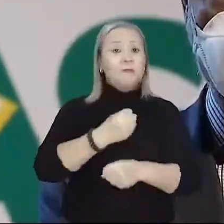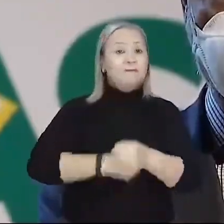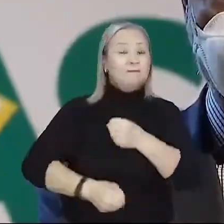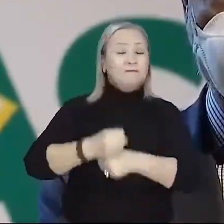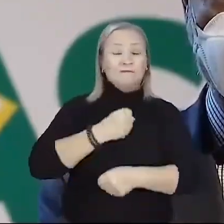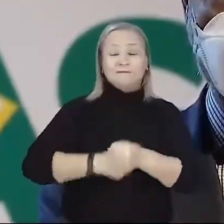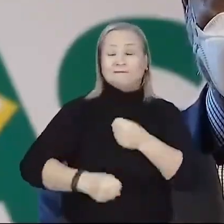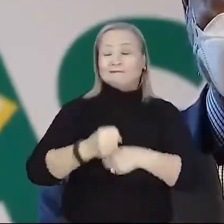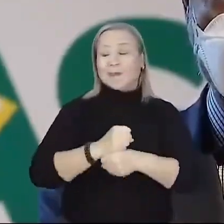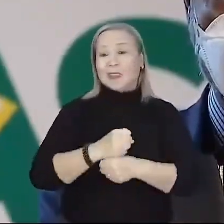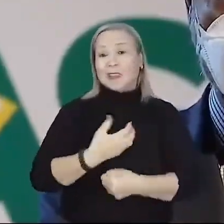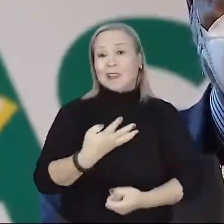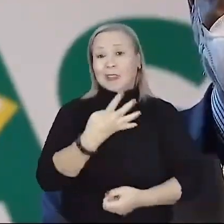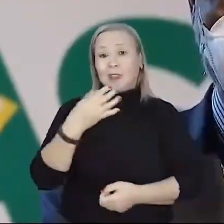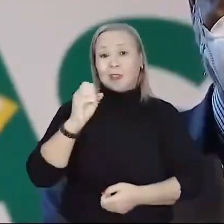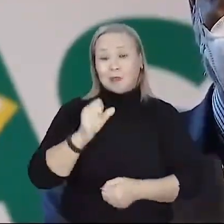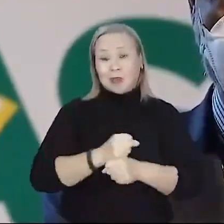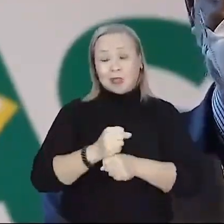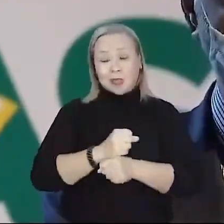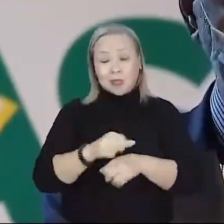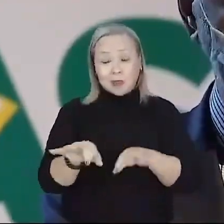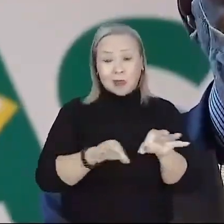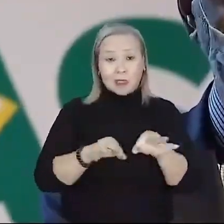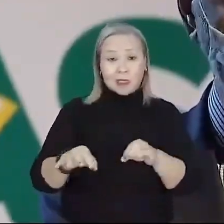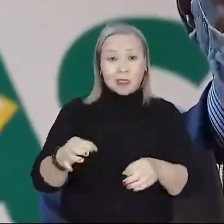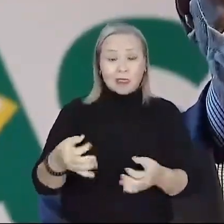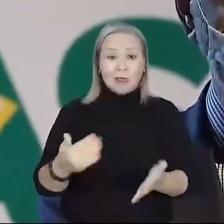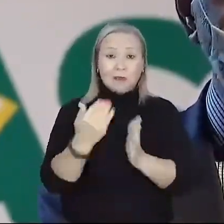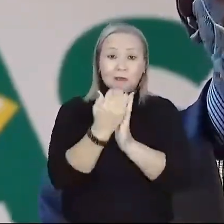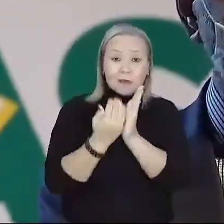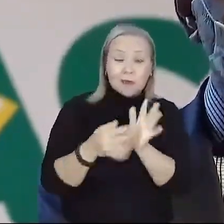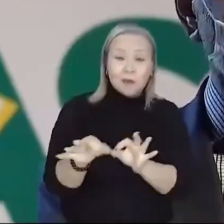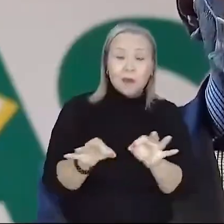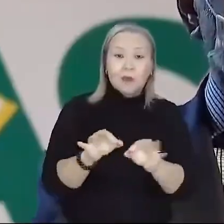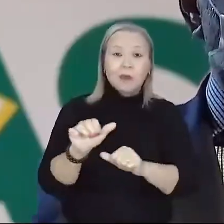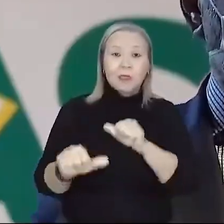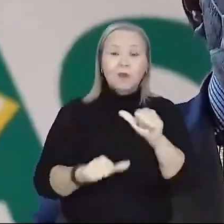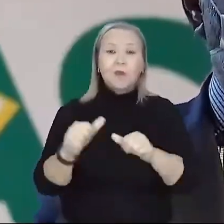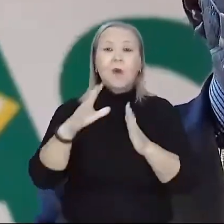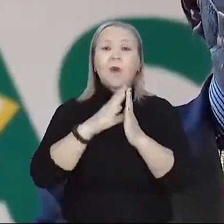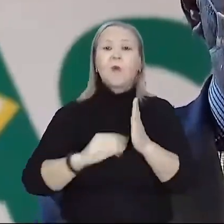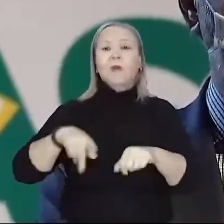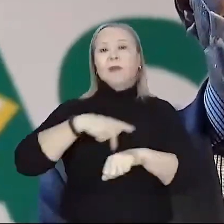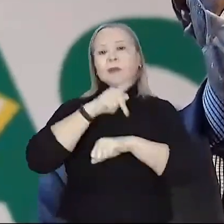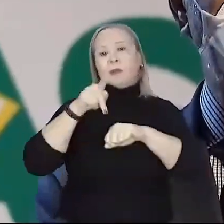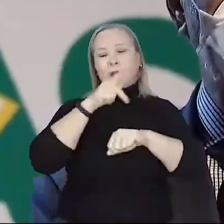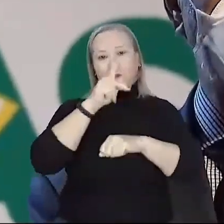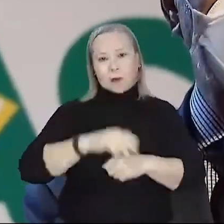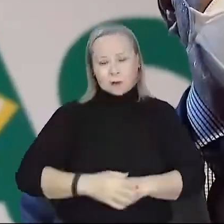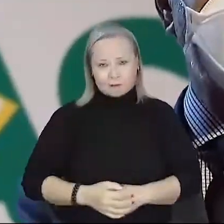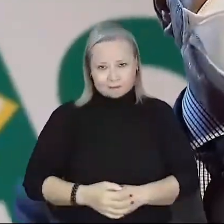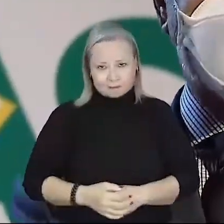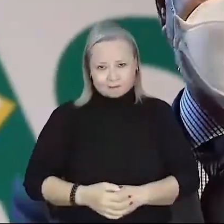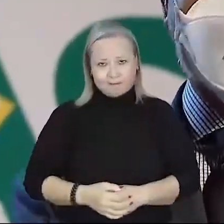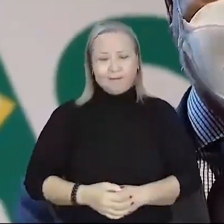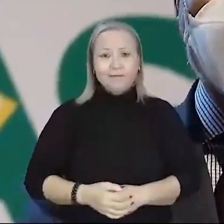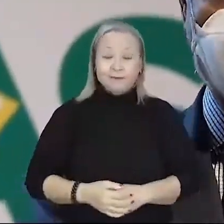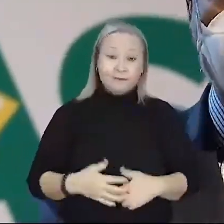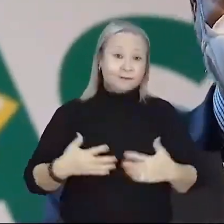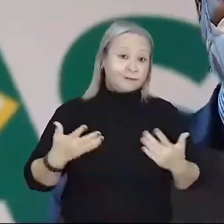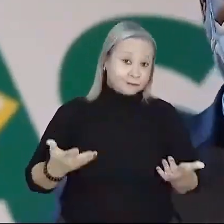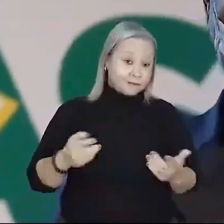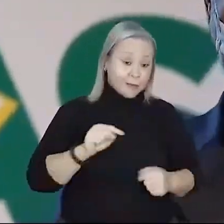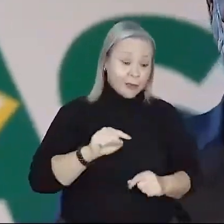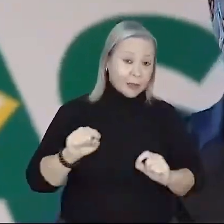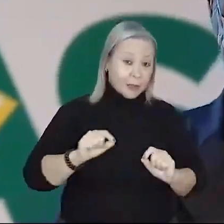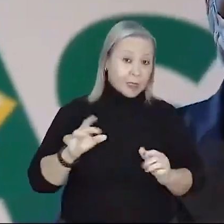de construção de um programa que se transformou num modelo internacional. Então,